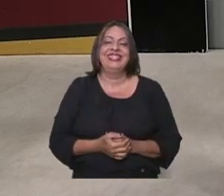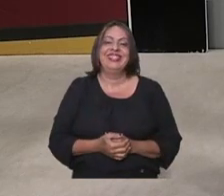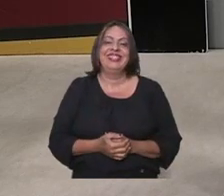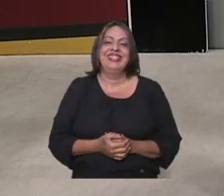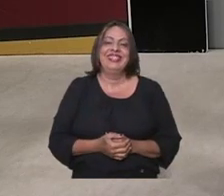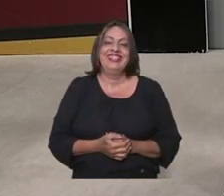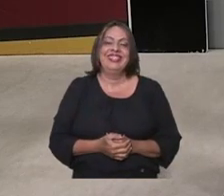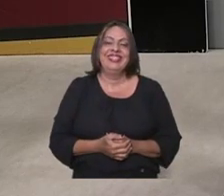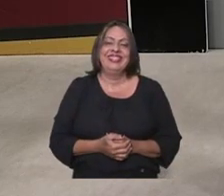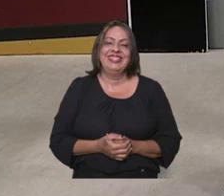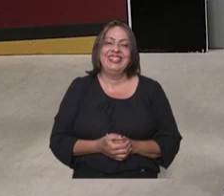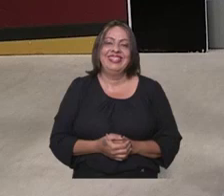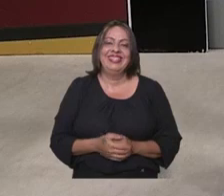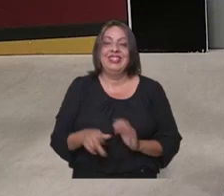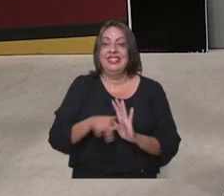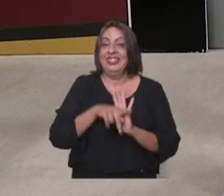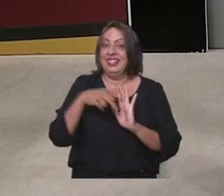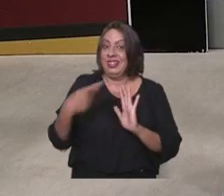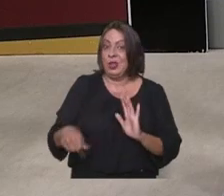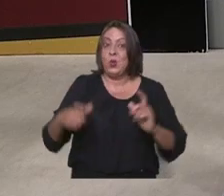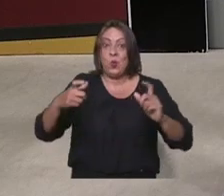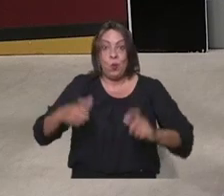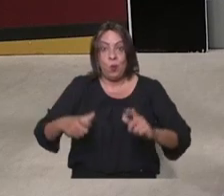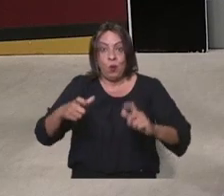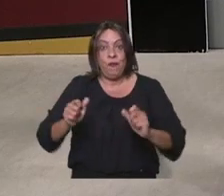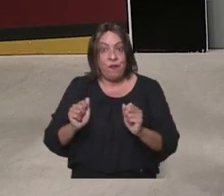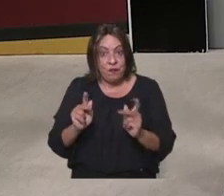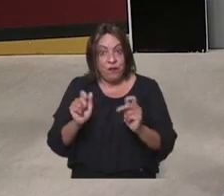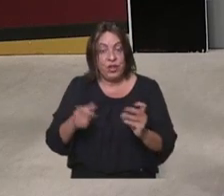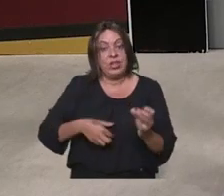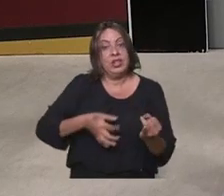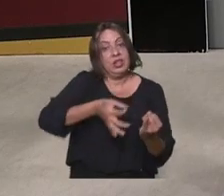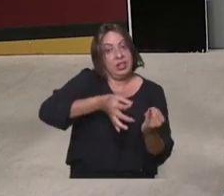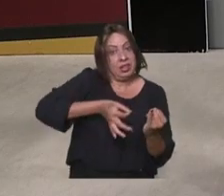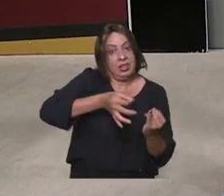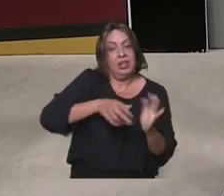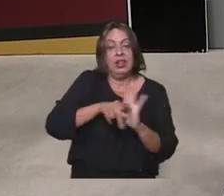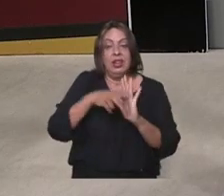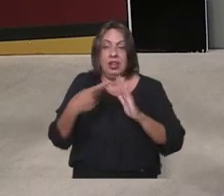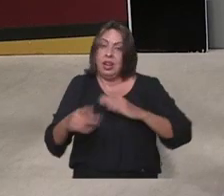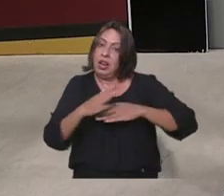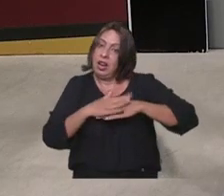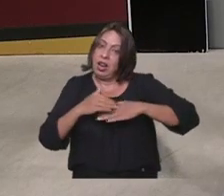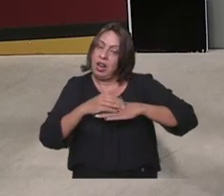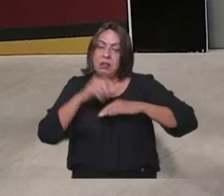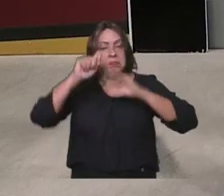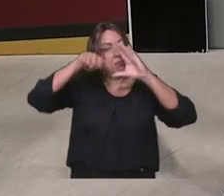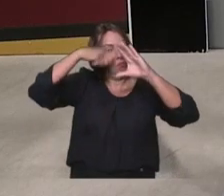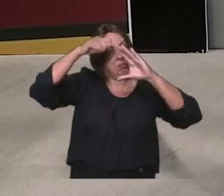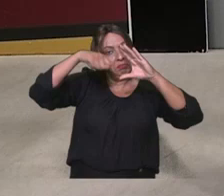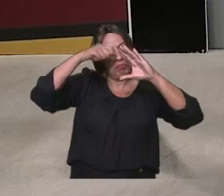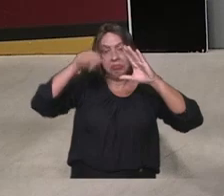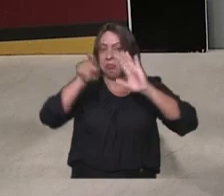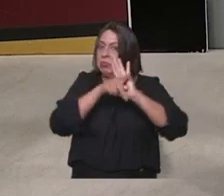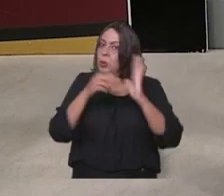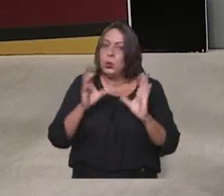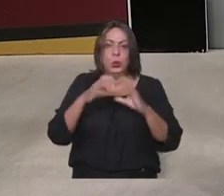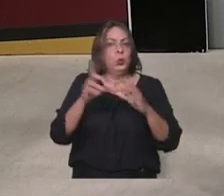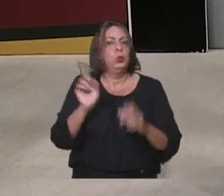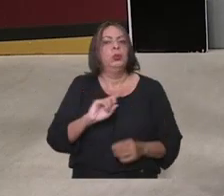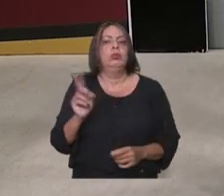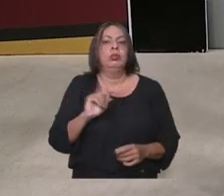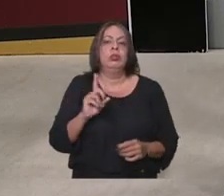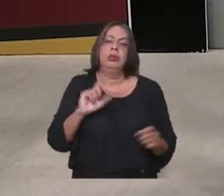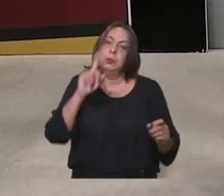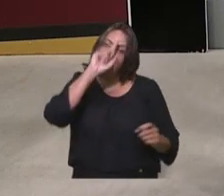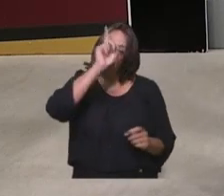Regional Itaporanga. E aí a gente agradece esse carinho, ela não pôde gravar junto aí com a caravana, mas a gente manda